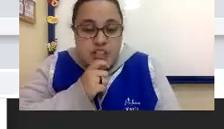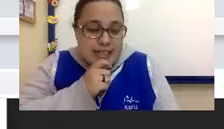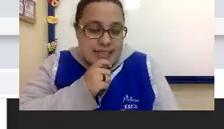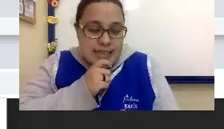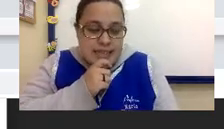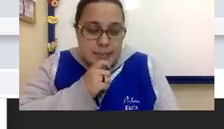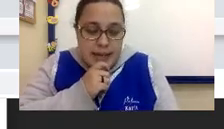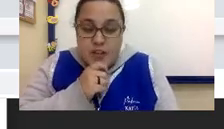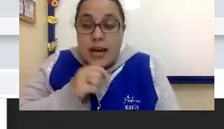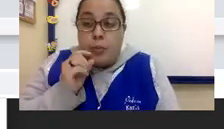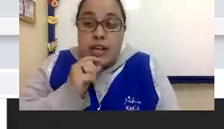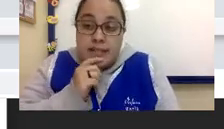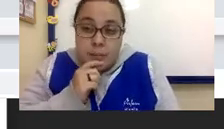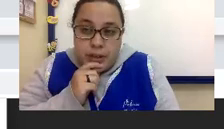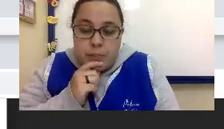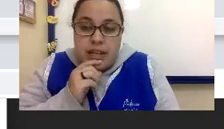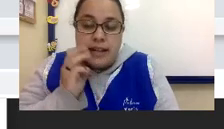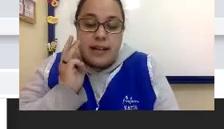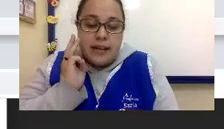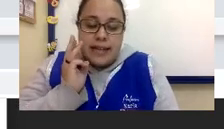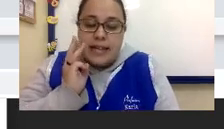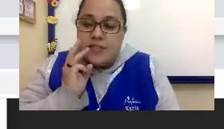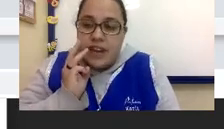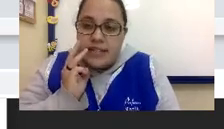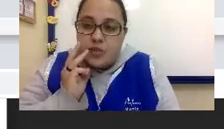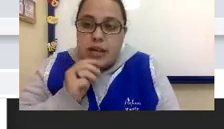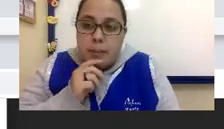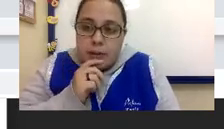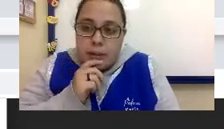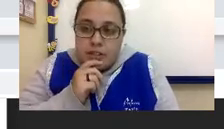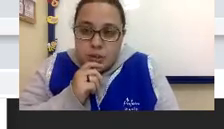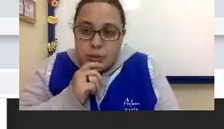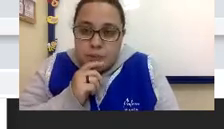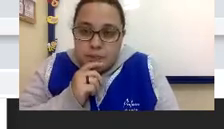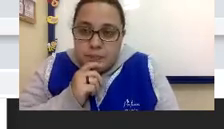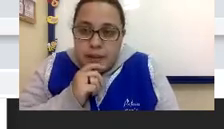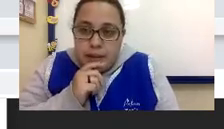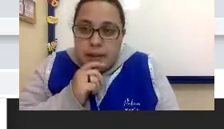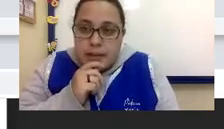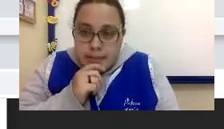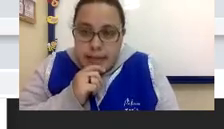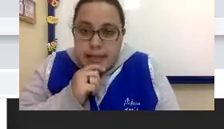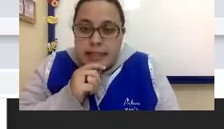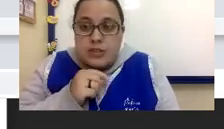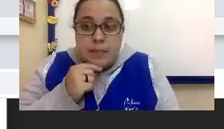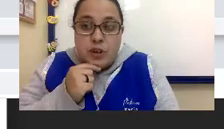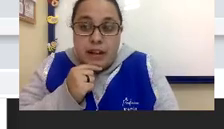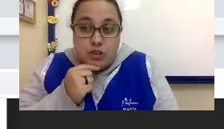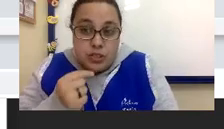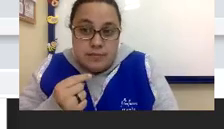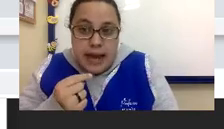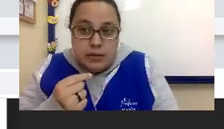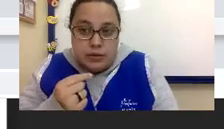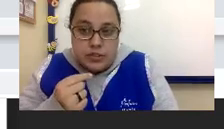ele pode chegar a 6 metros. Sabe por quê? Porque ele tem 3 vezes o tamanho da pessoa, né? Então, se a pessoa